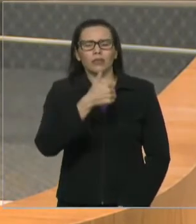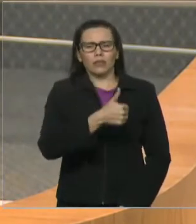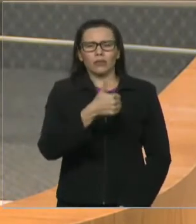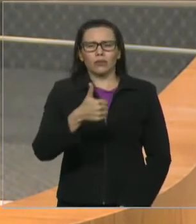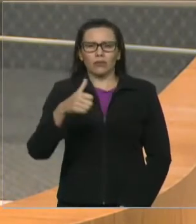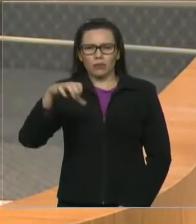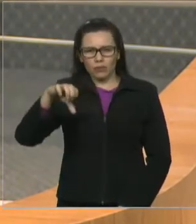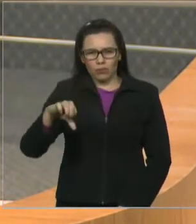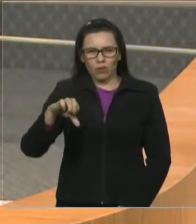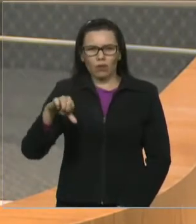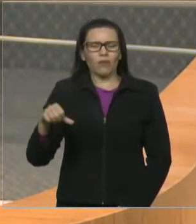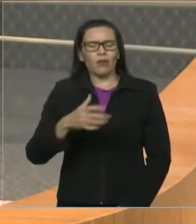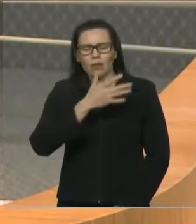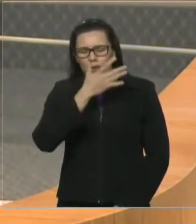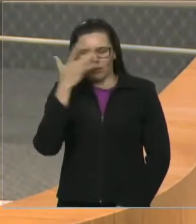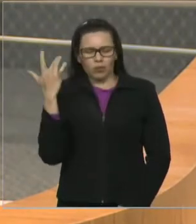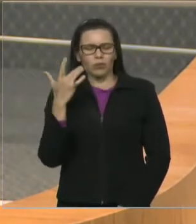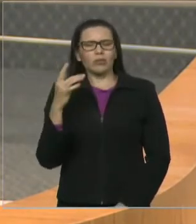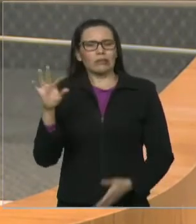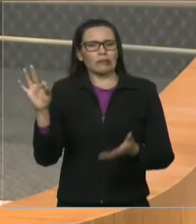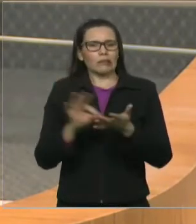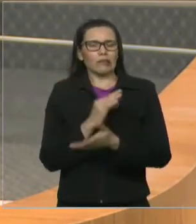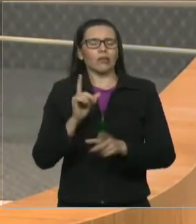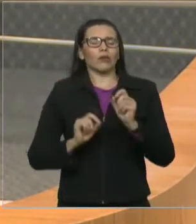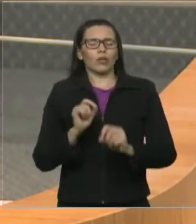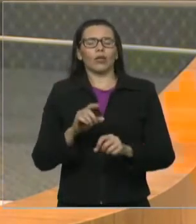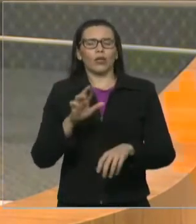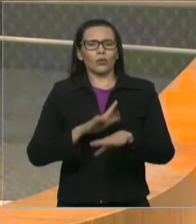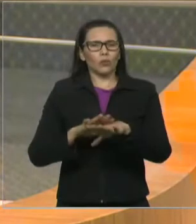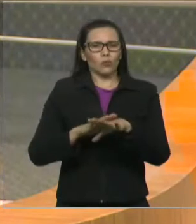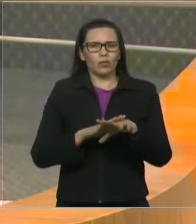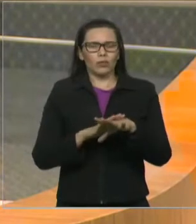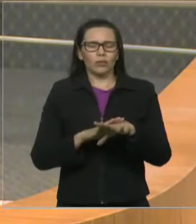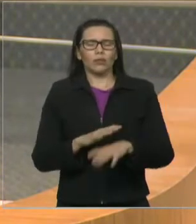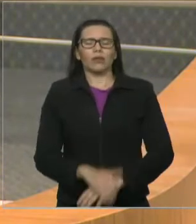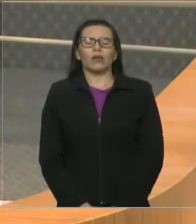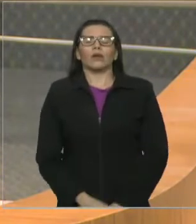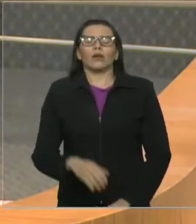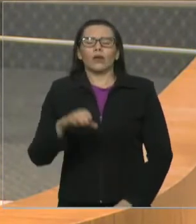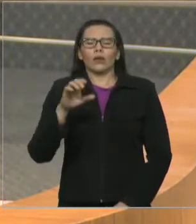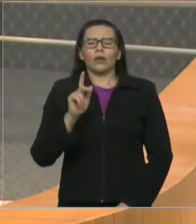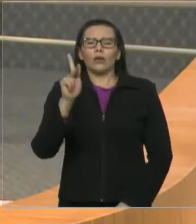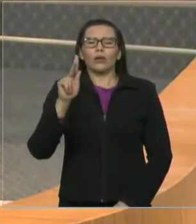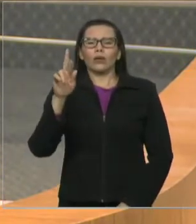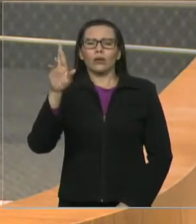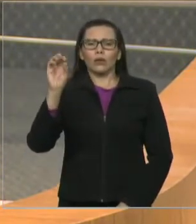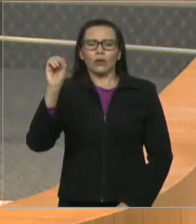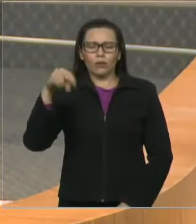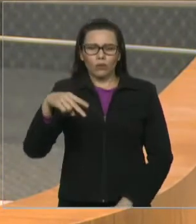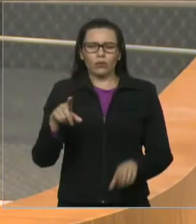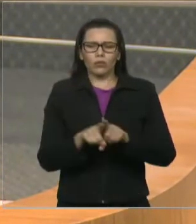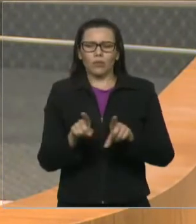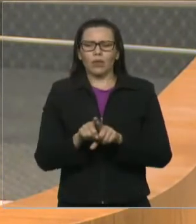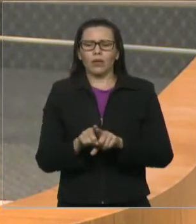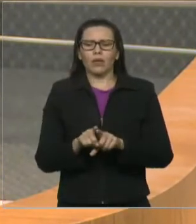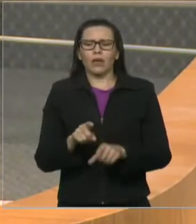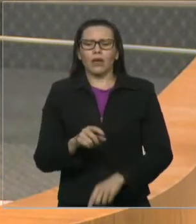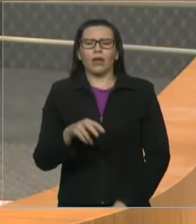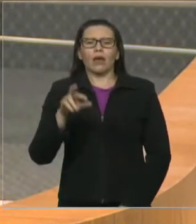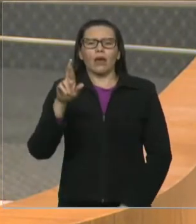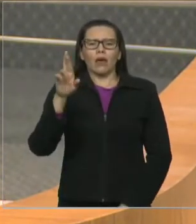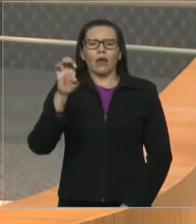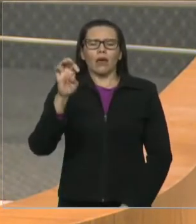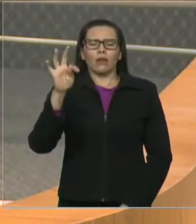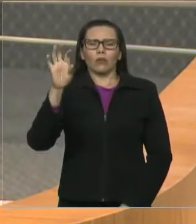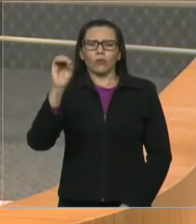com doença de Crohn e 461 com retocolite para receber a medicação. E eu estou falando aqui de uma